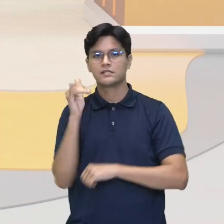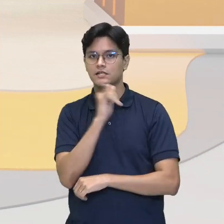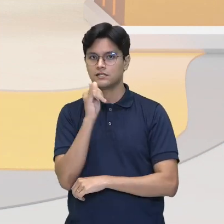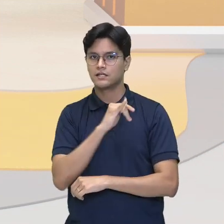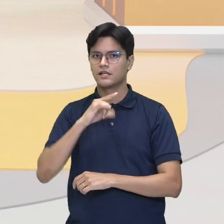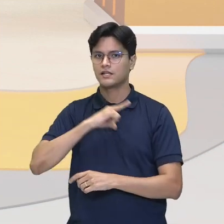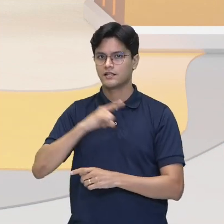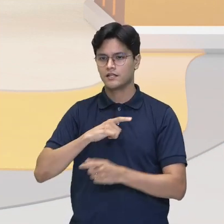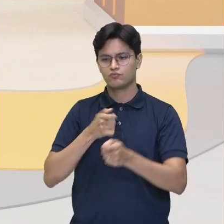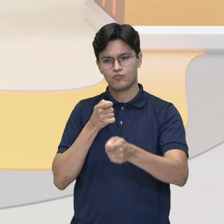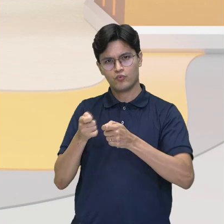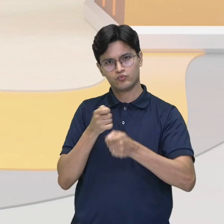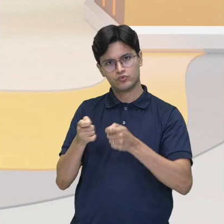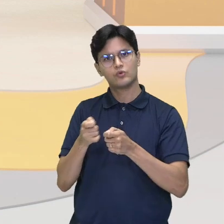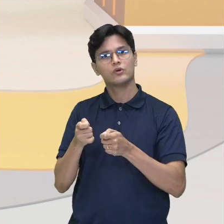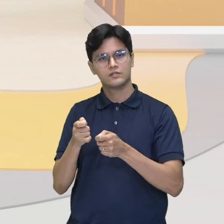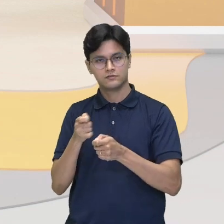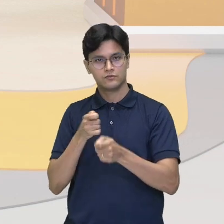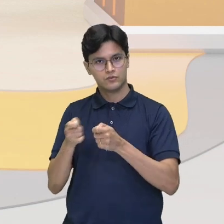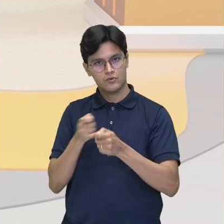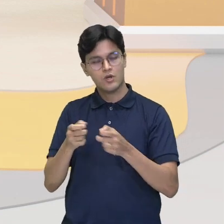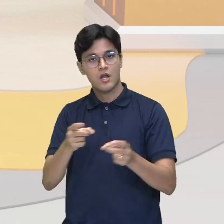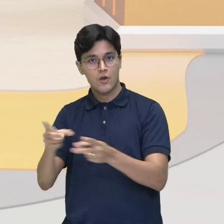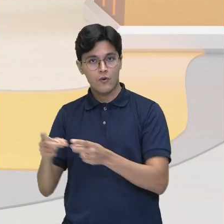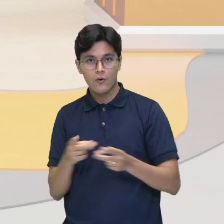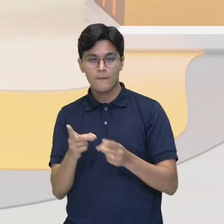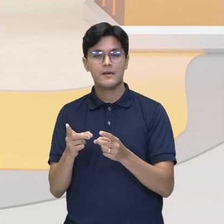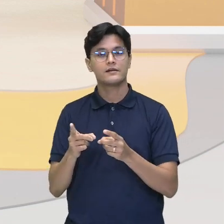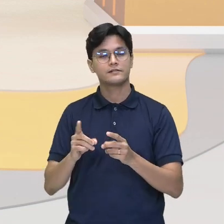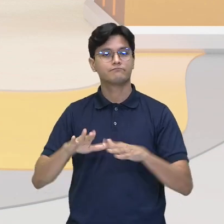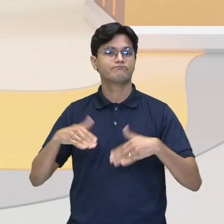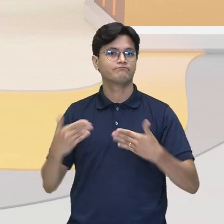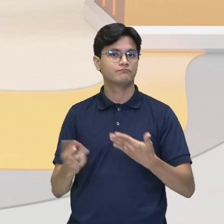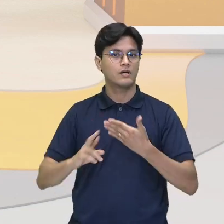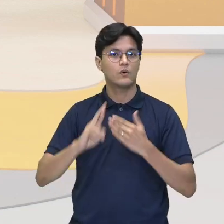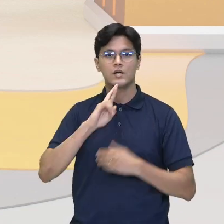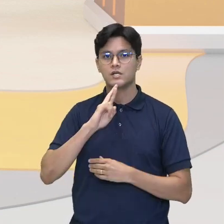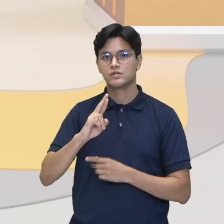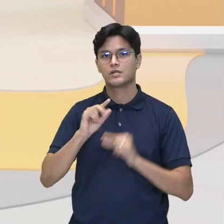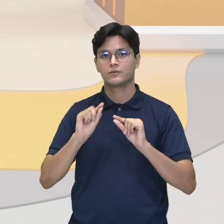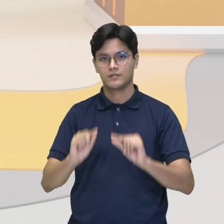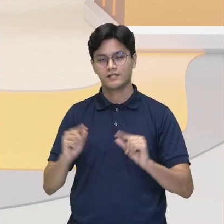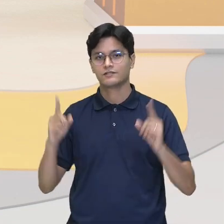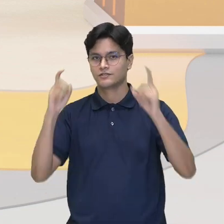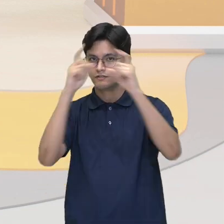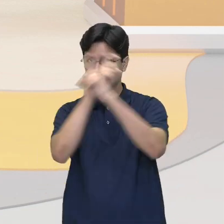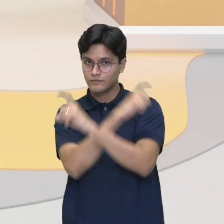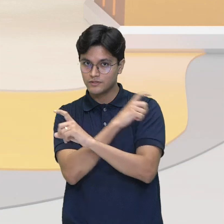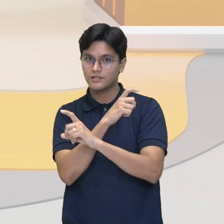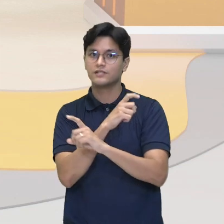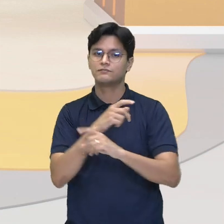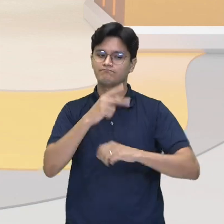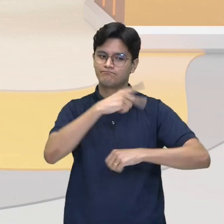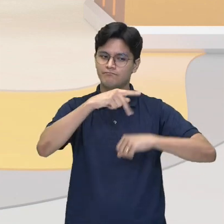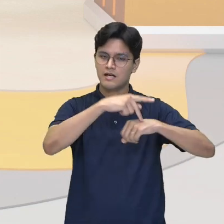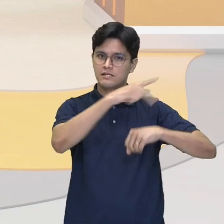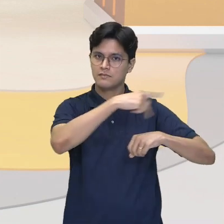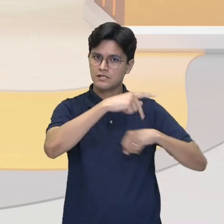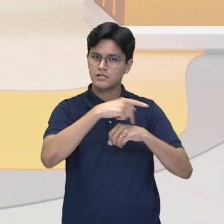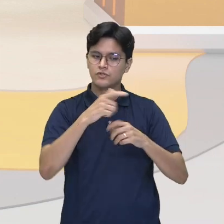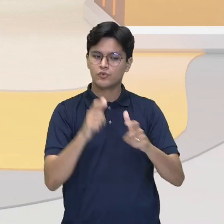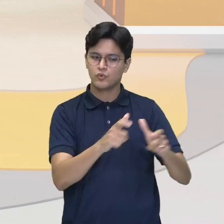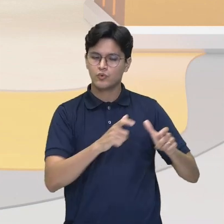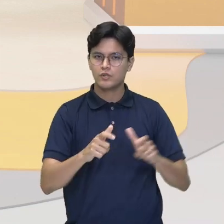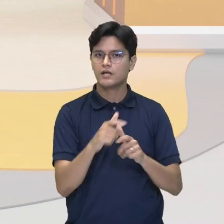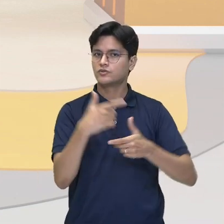acabando dificultando com que outros territórios europeus acabassem fazendo também a sua, vamos dizer assim, a sua